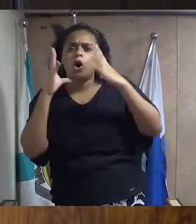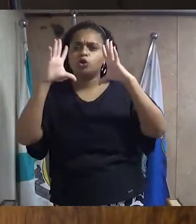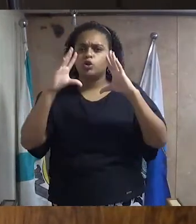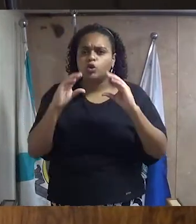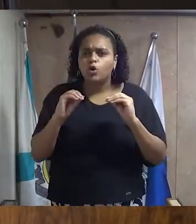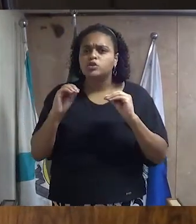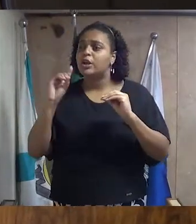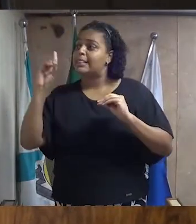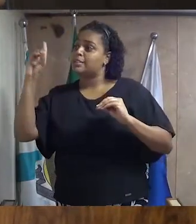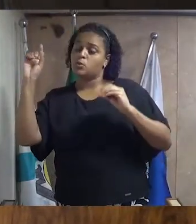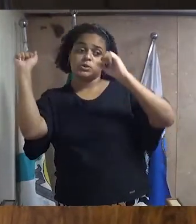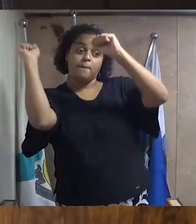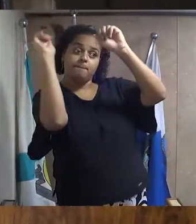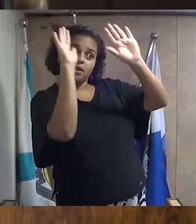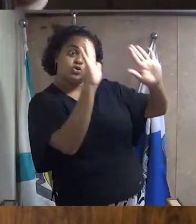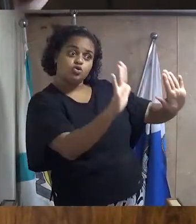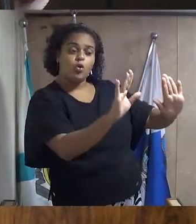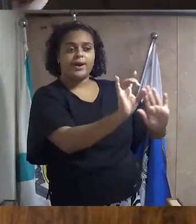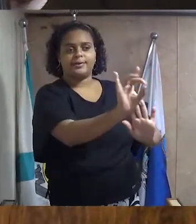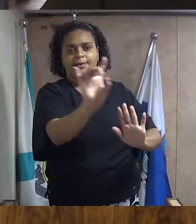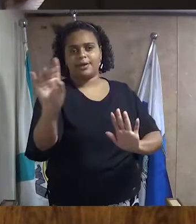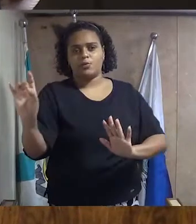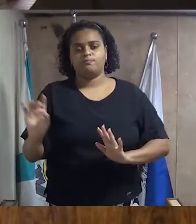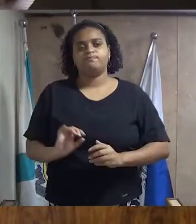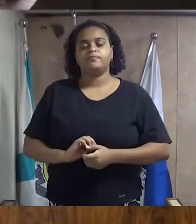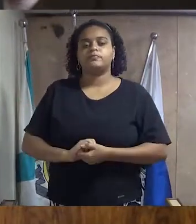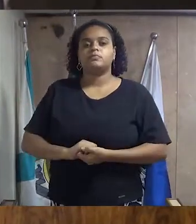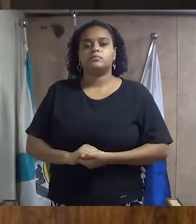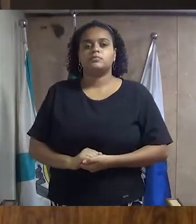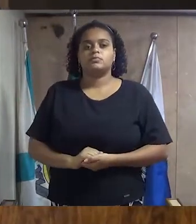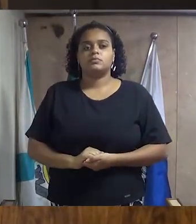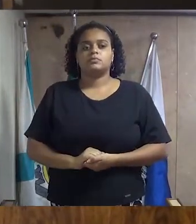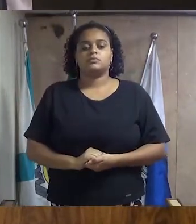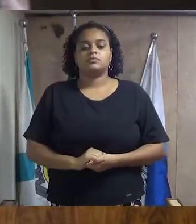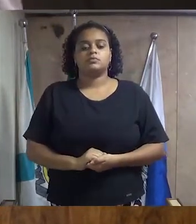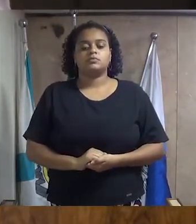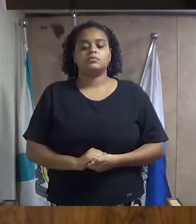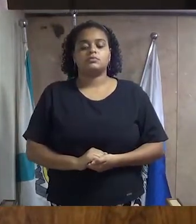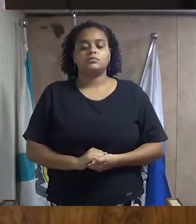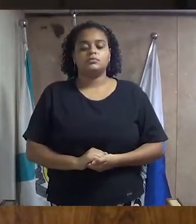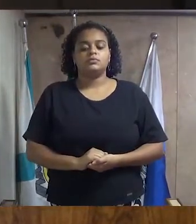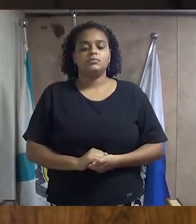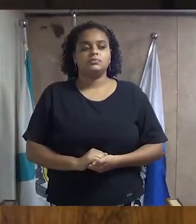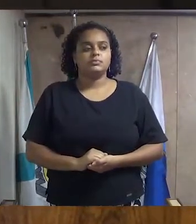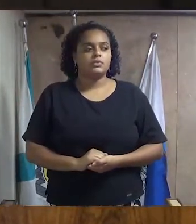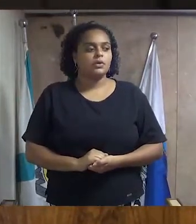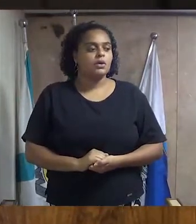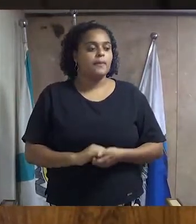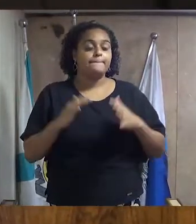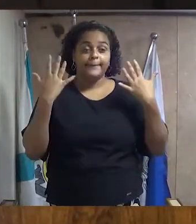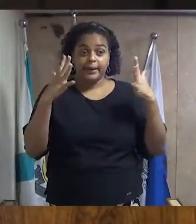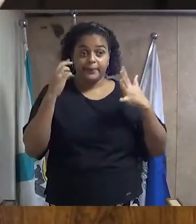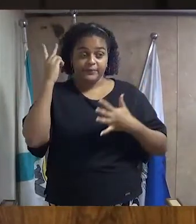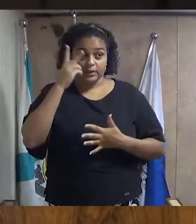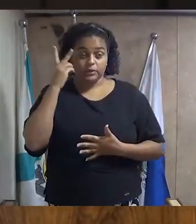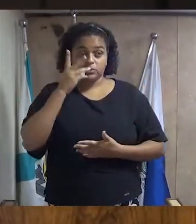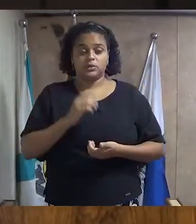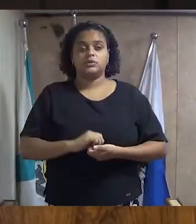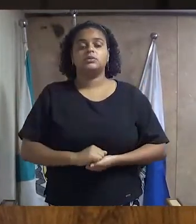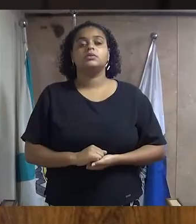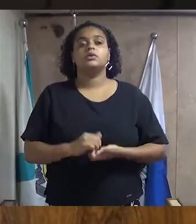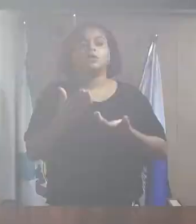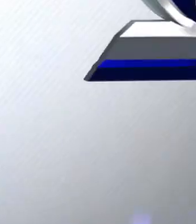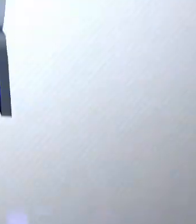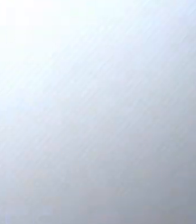que Deus nos abençoe. Beijo, vereadora. Agora convido para fazer uso da palavra o vereador